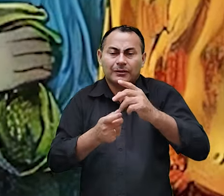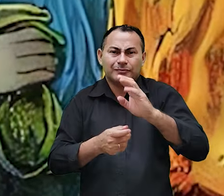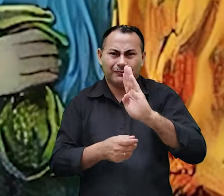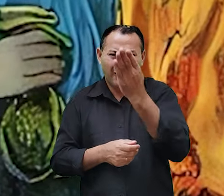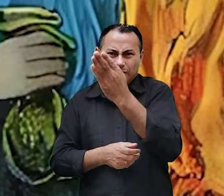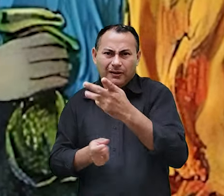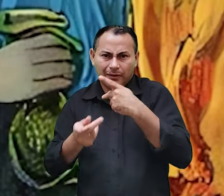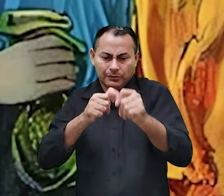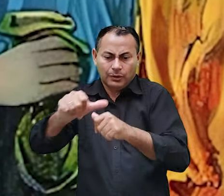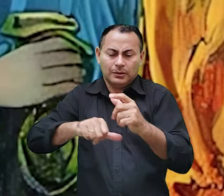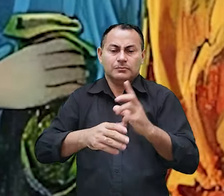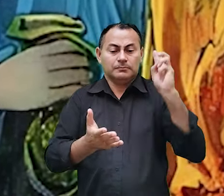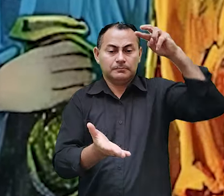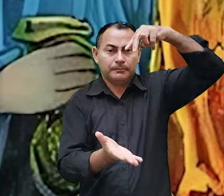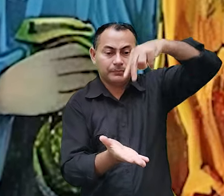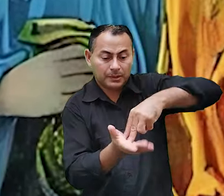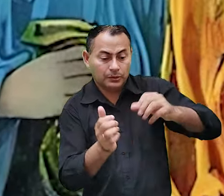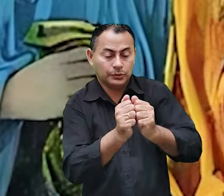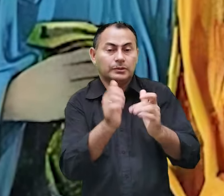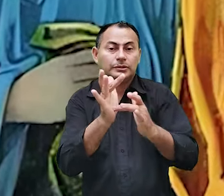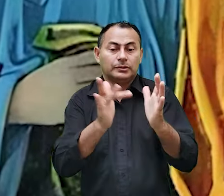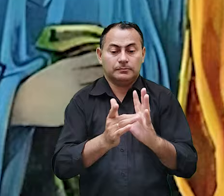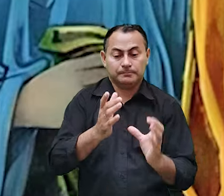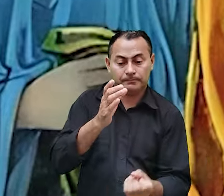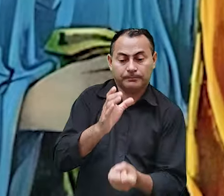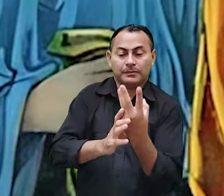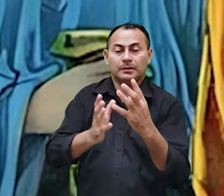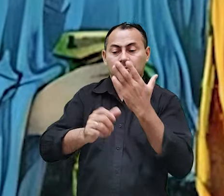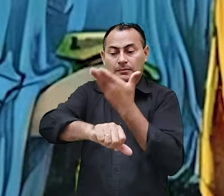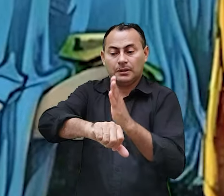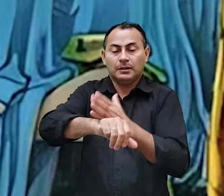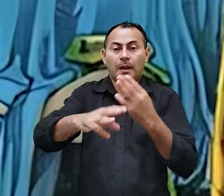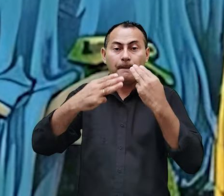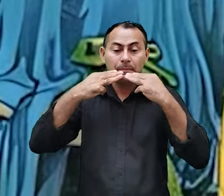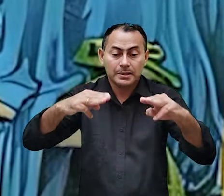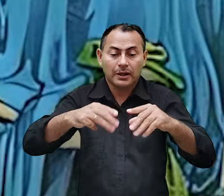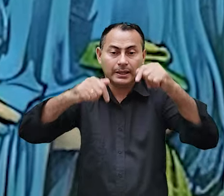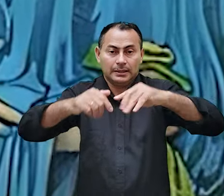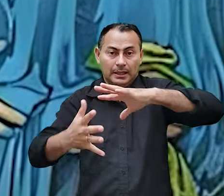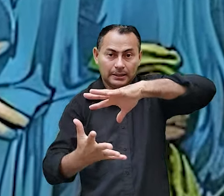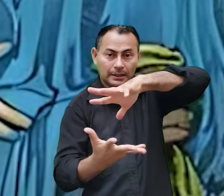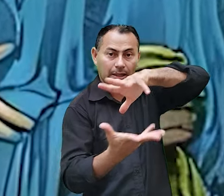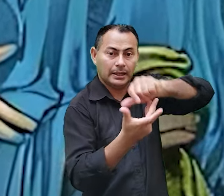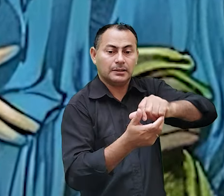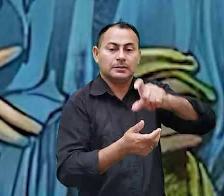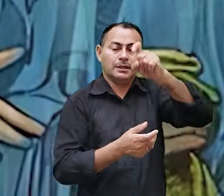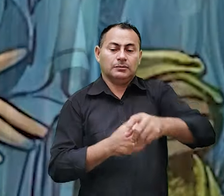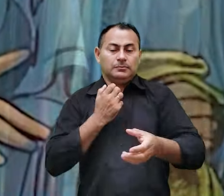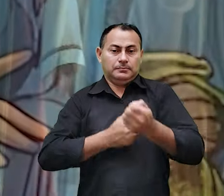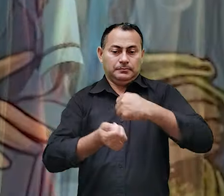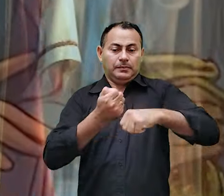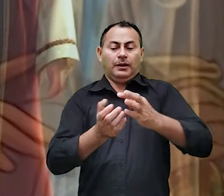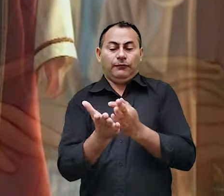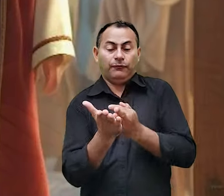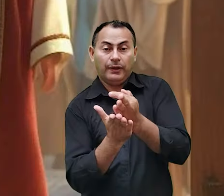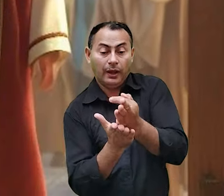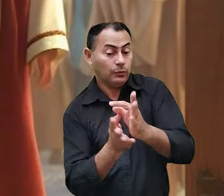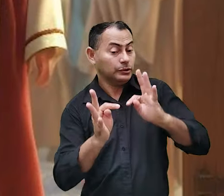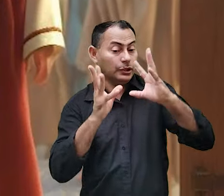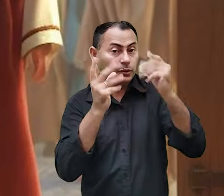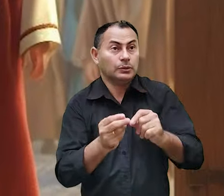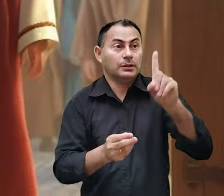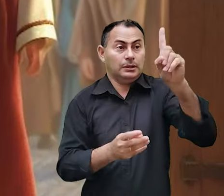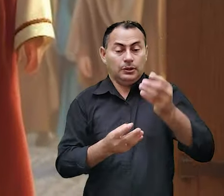administrador astuto diz que se você pode tornar-se participante com Jesus da implantação e aplicação da missão dele na terra, sendo um